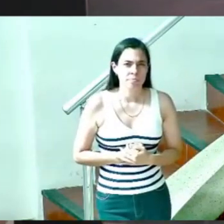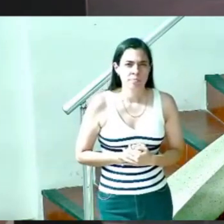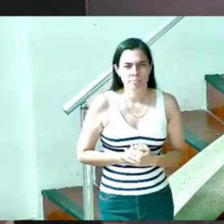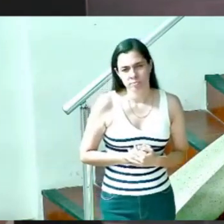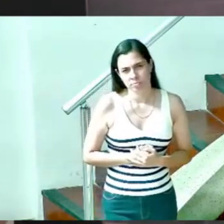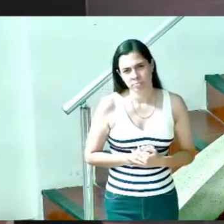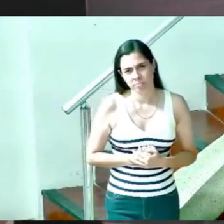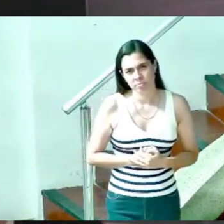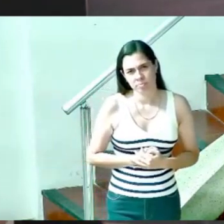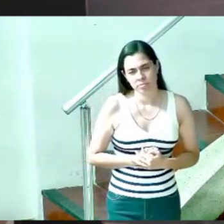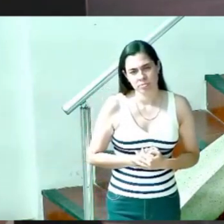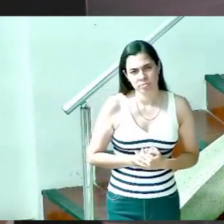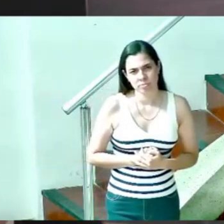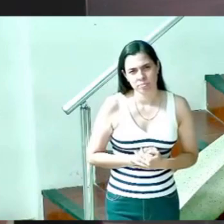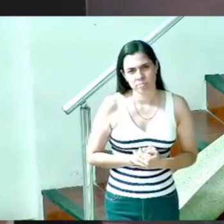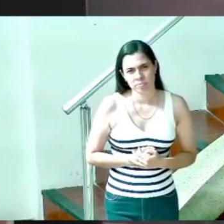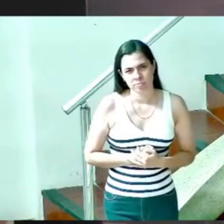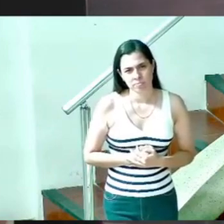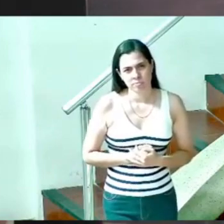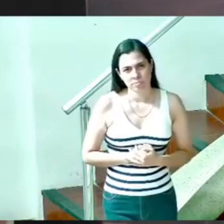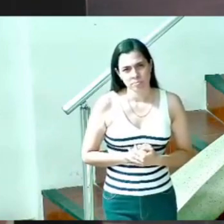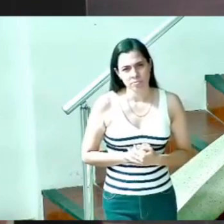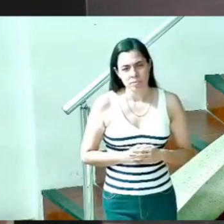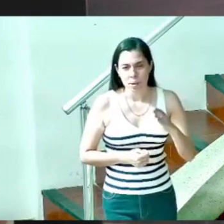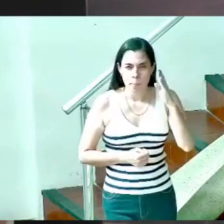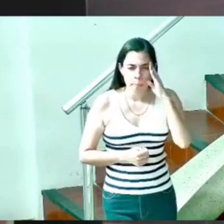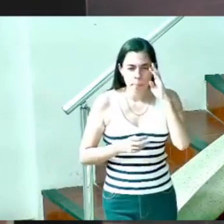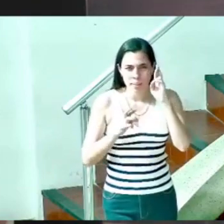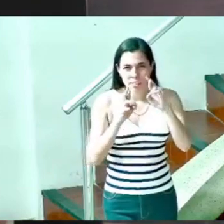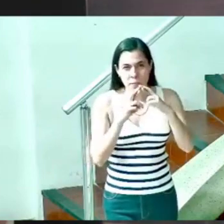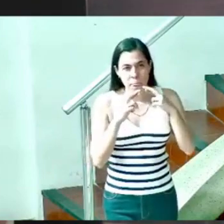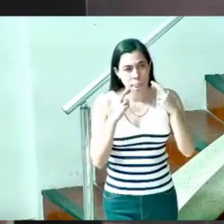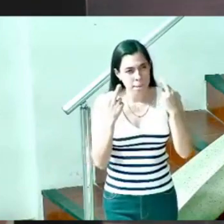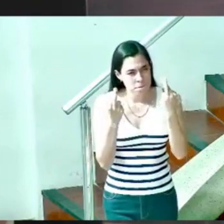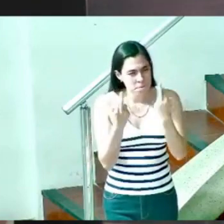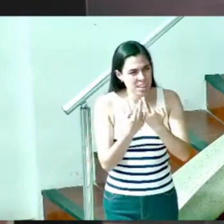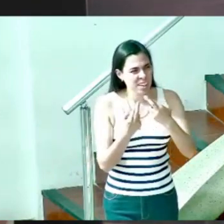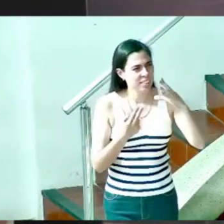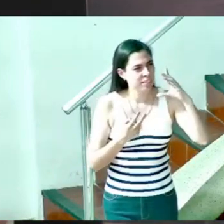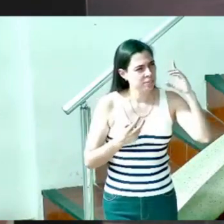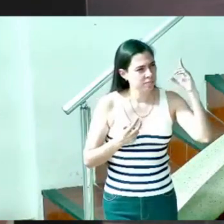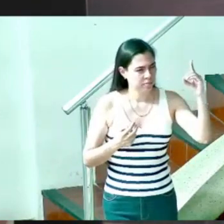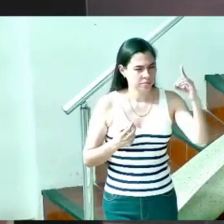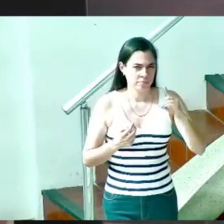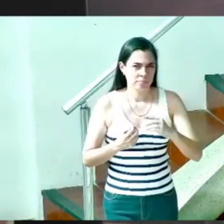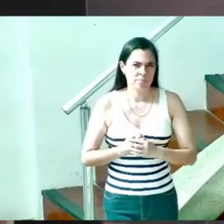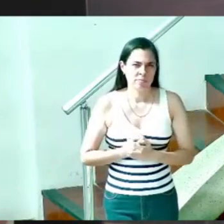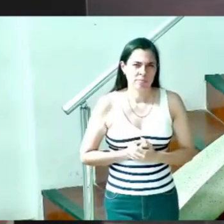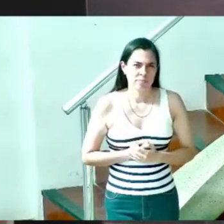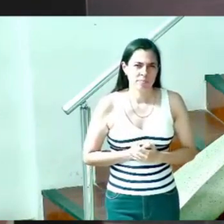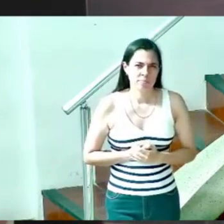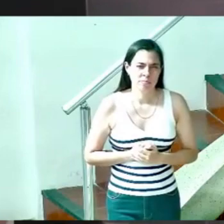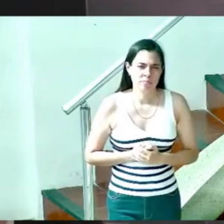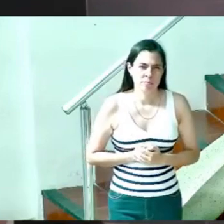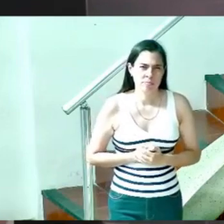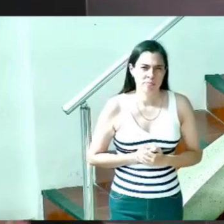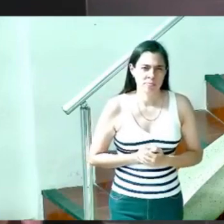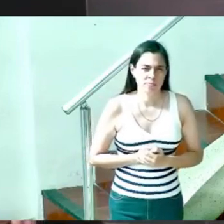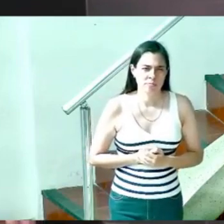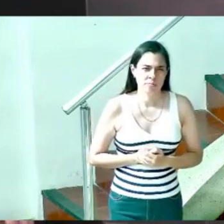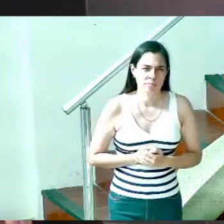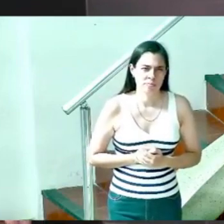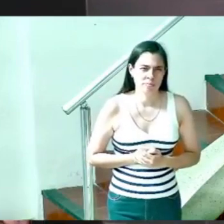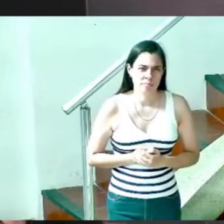que te leva a pensar no reino, na missão de Deus sobre a face da terra, que deve ser a missão da